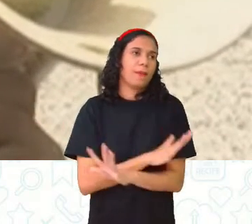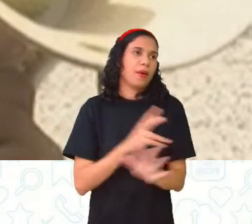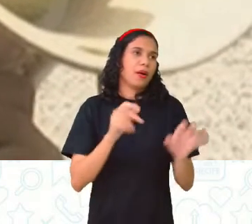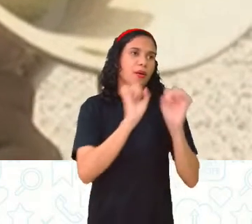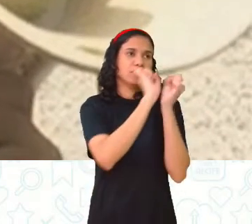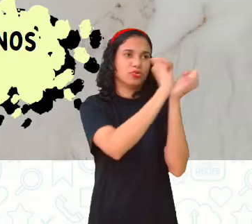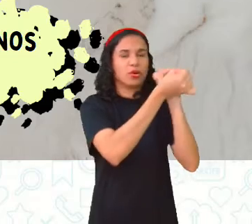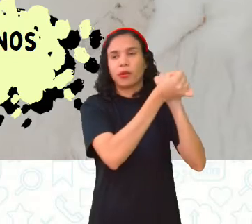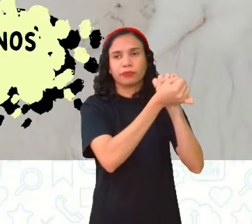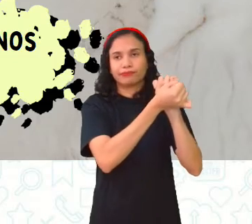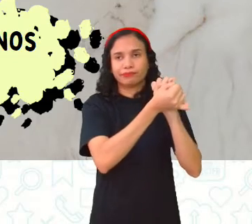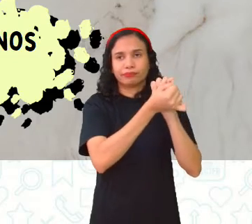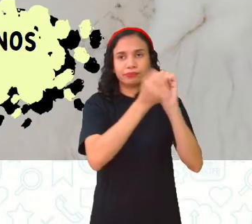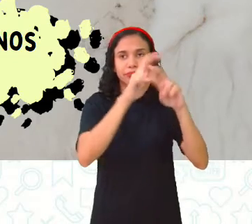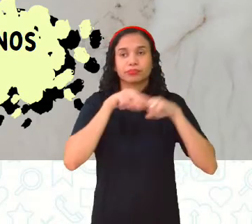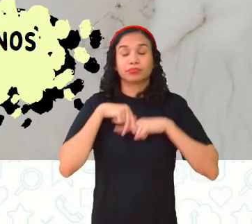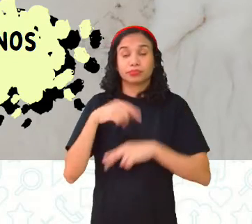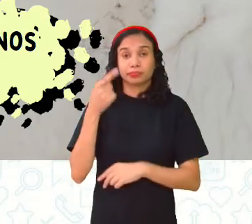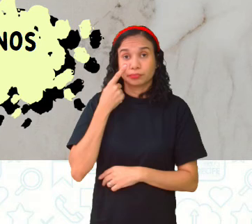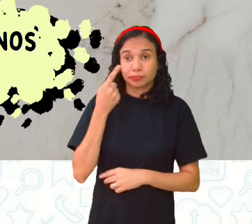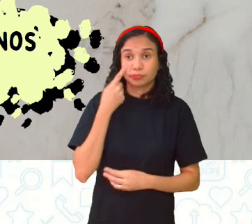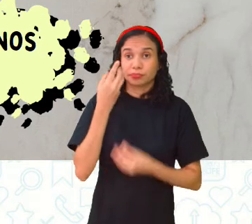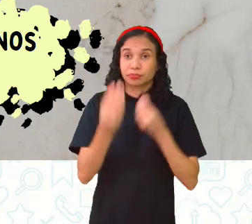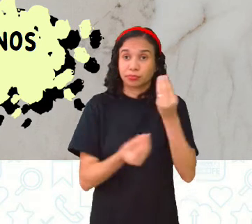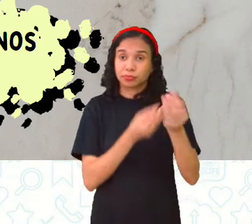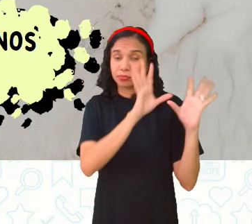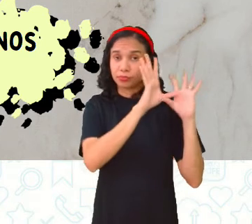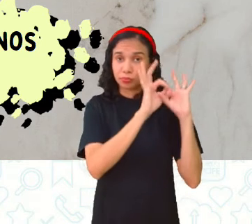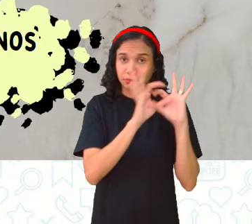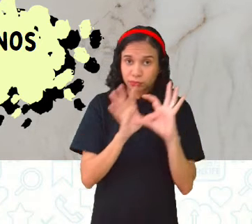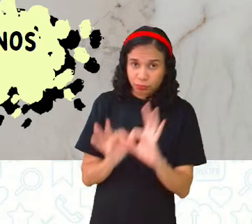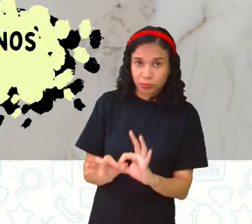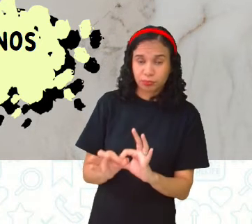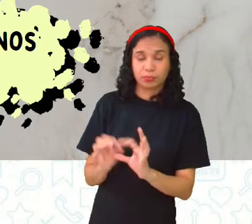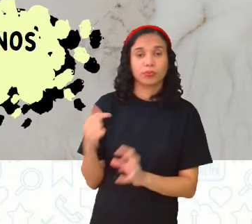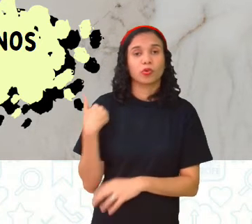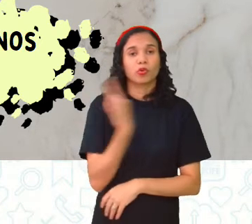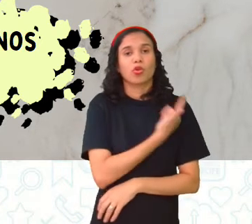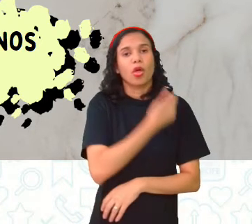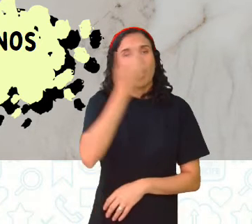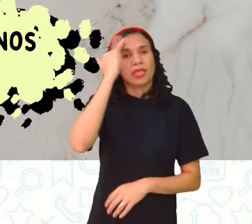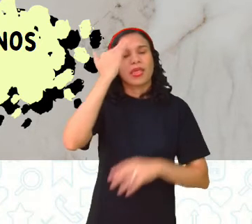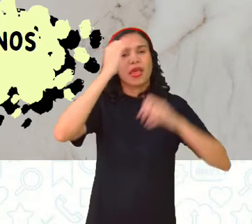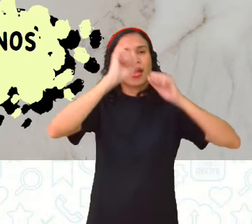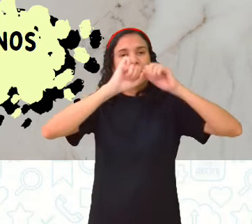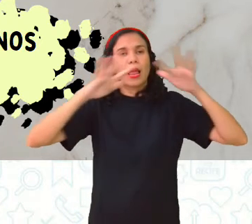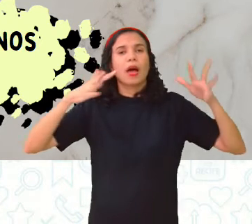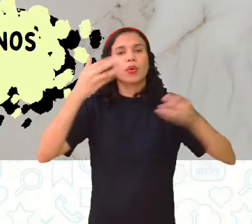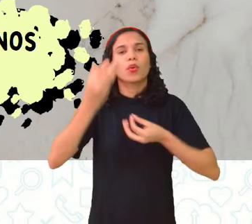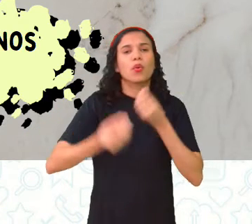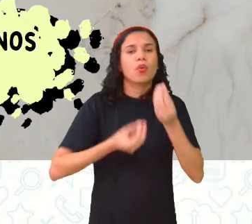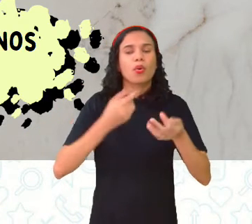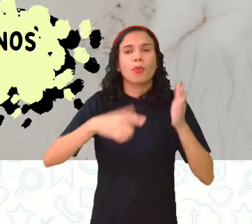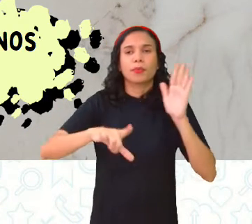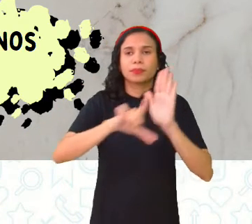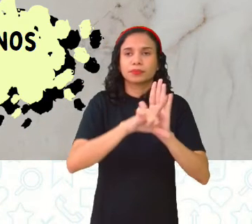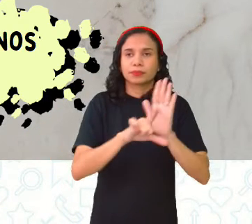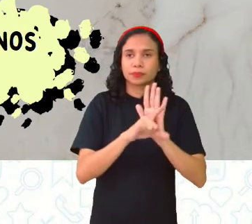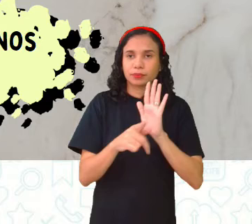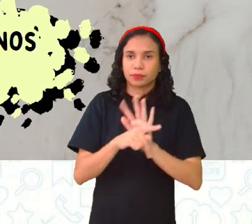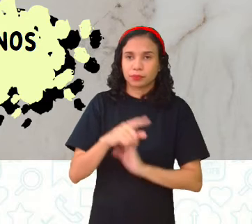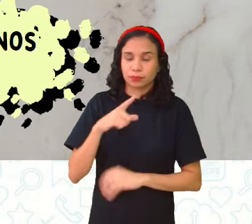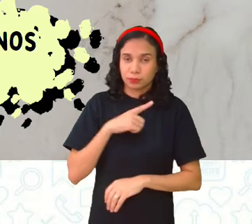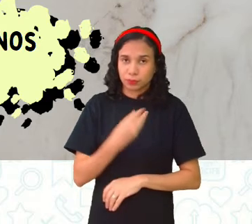atividade, certo? E aí, vejam só o contexto para a gente entender, né, onde chegou essa lei Eusébio de